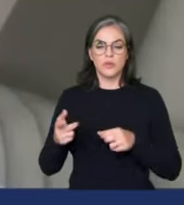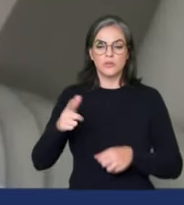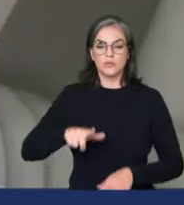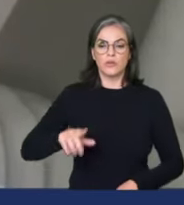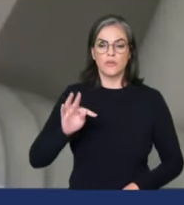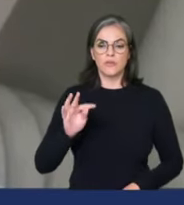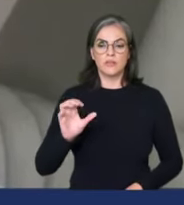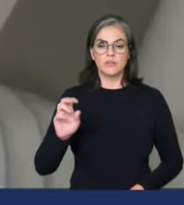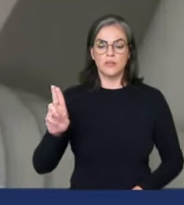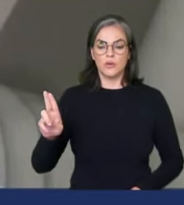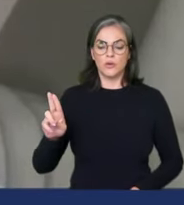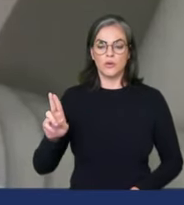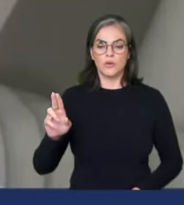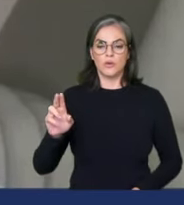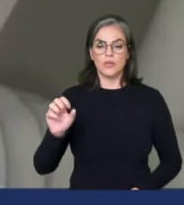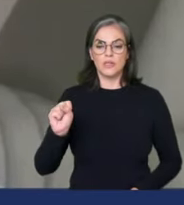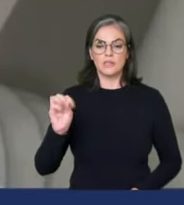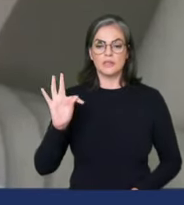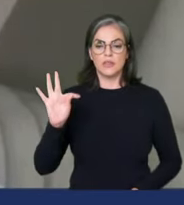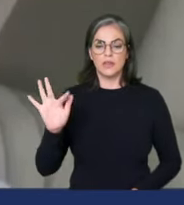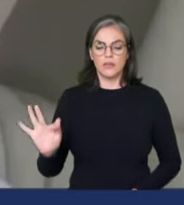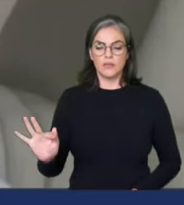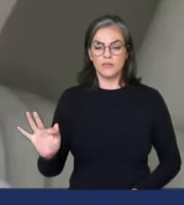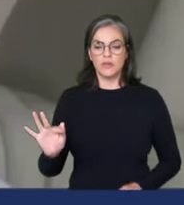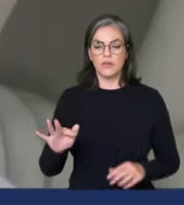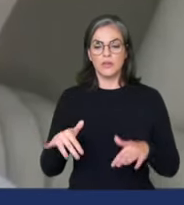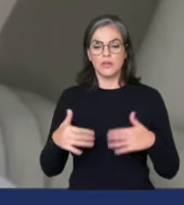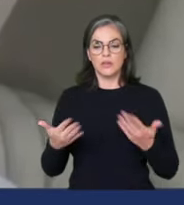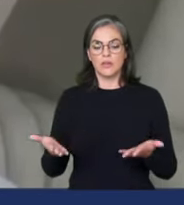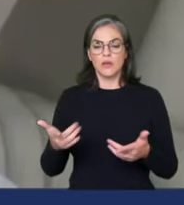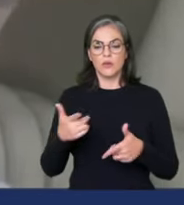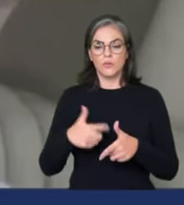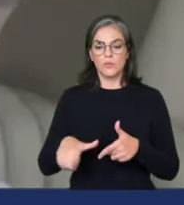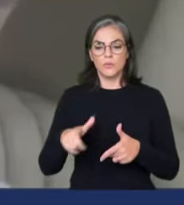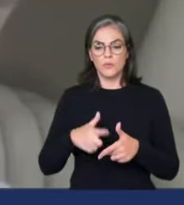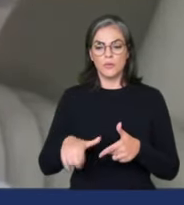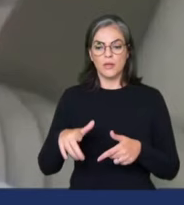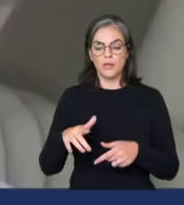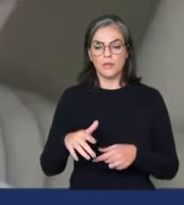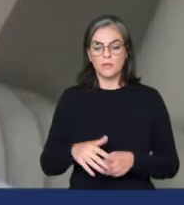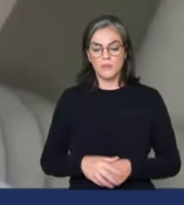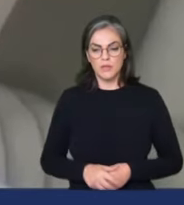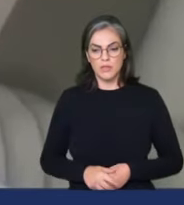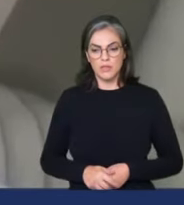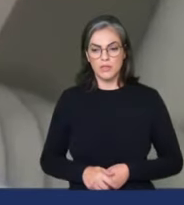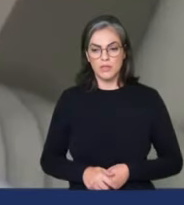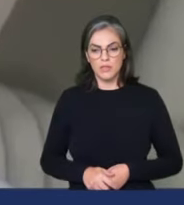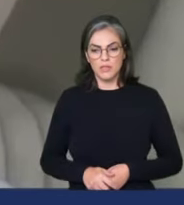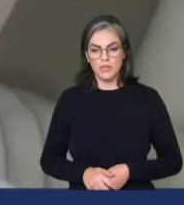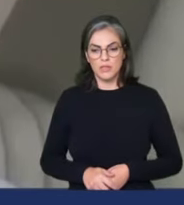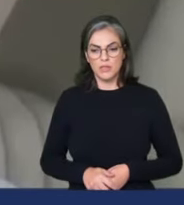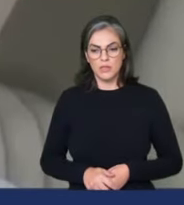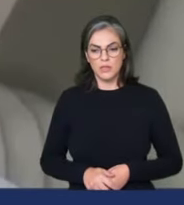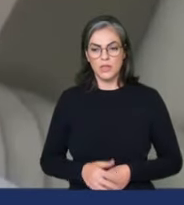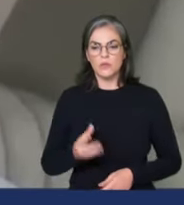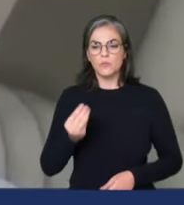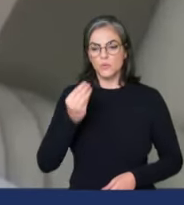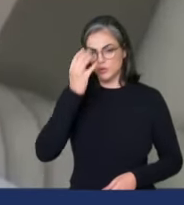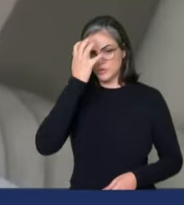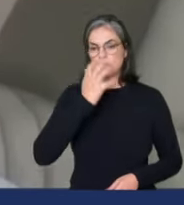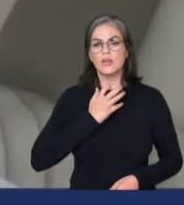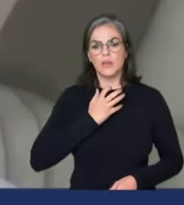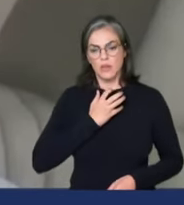o problema é muito mais sério, certo? O problema é seríssimo.